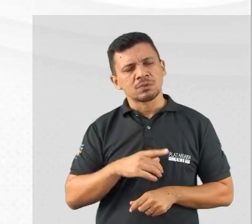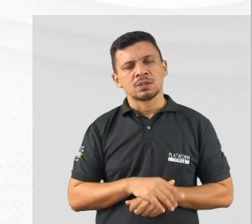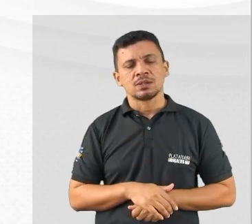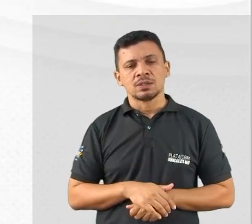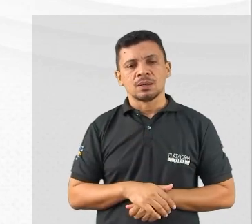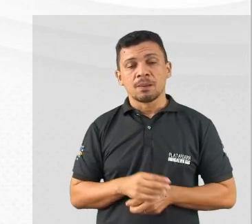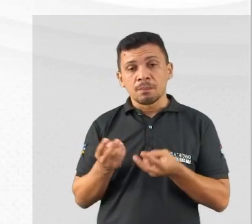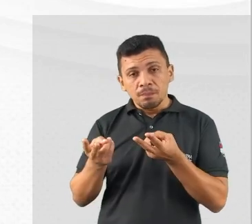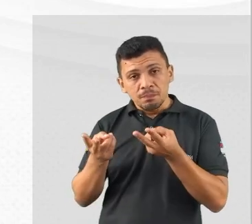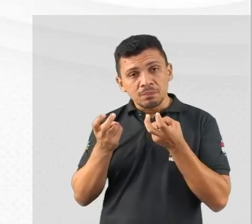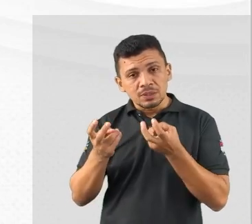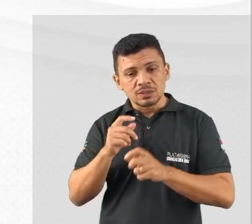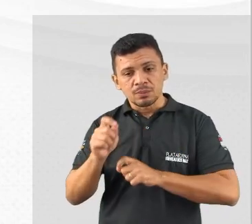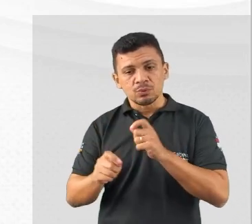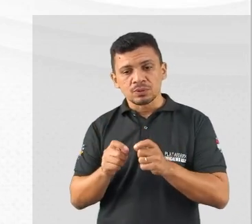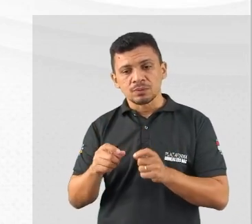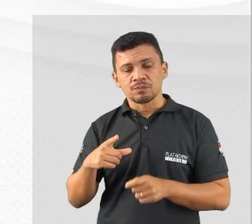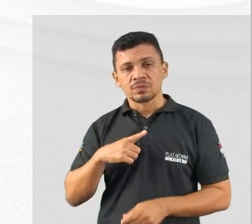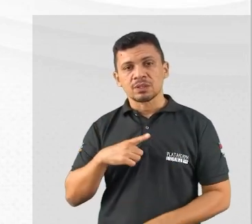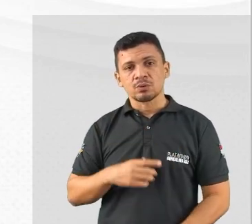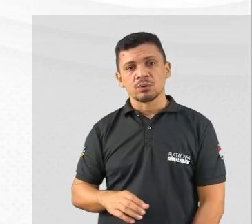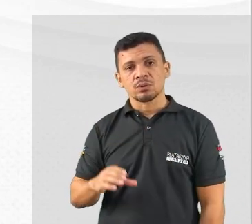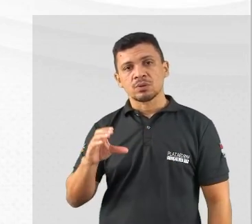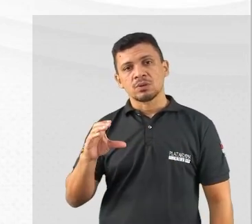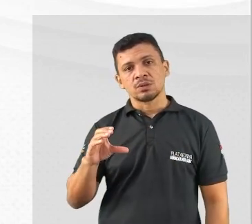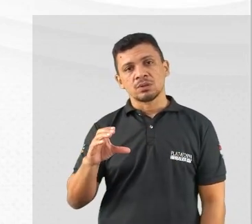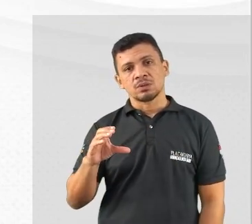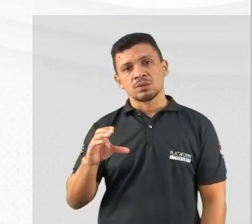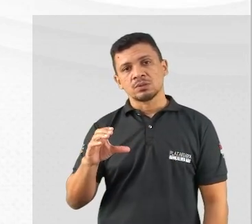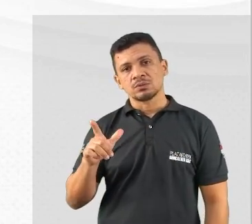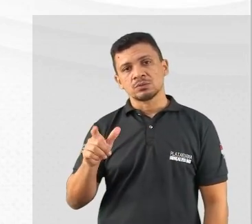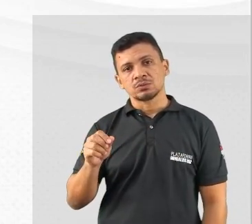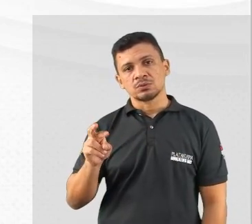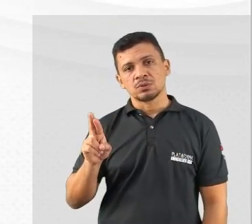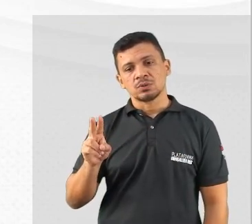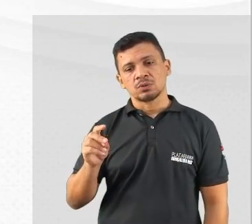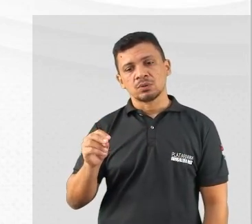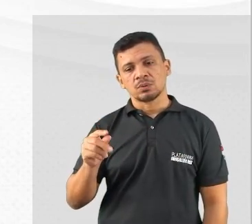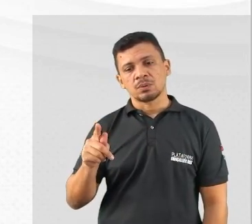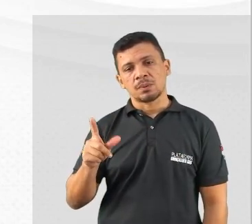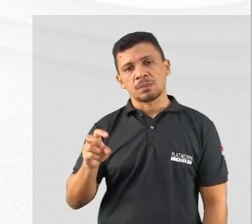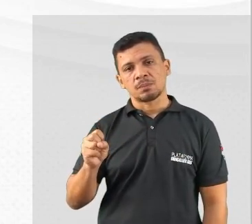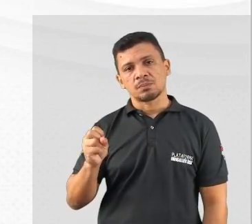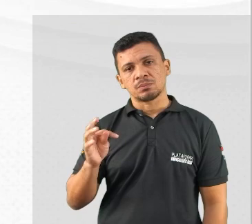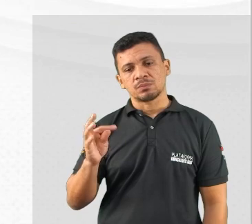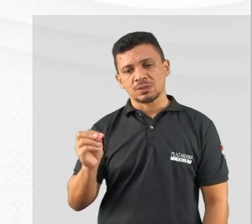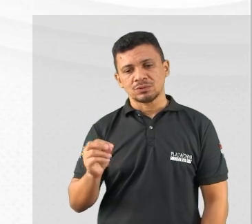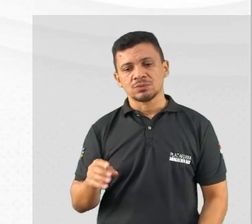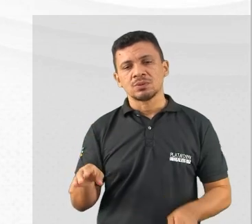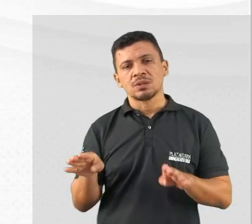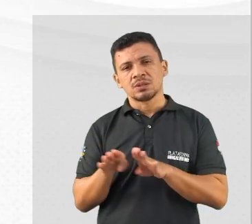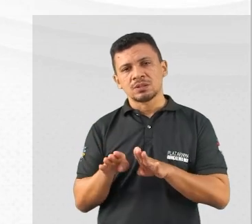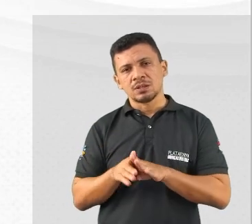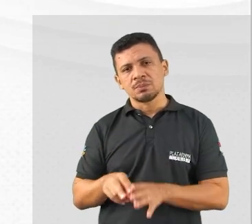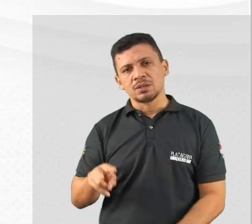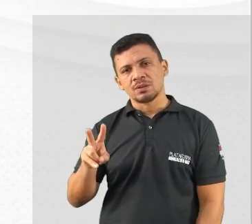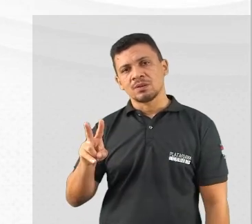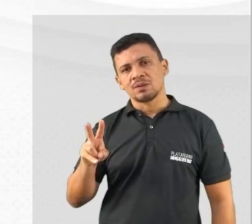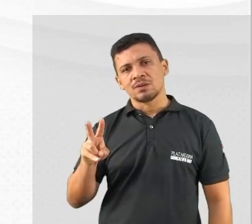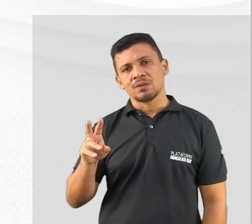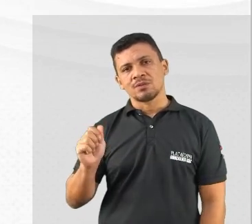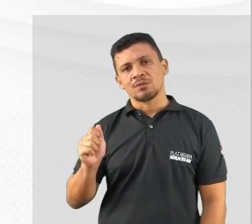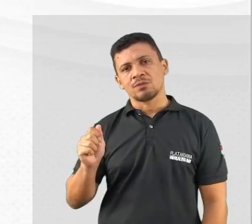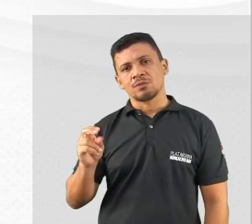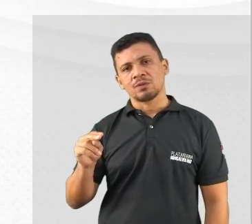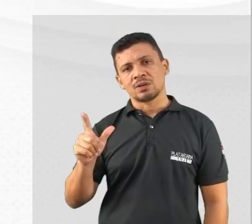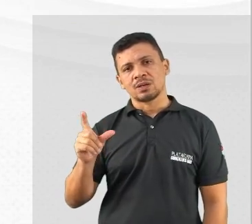pode ver que também, além da parede celular, é o cloroplasto, tá bom? E, no caso, o vacúolo. O vacúolo também